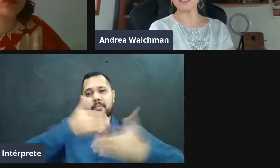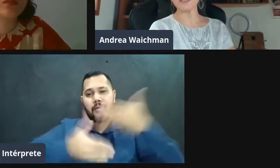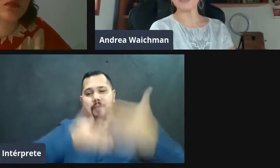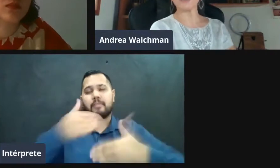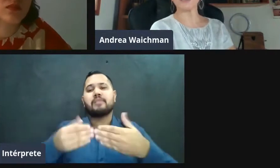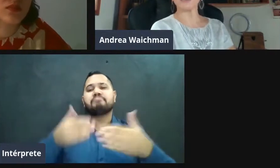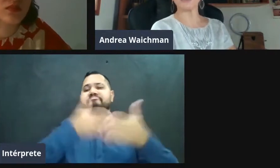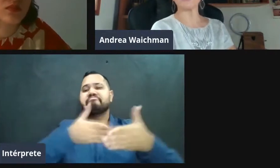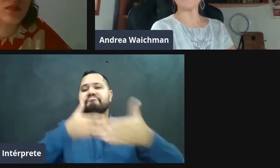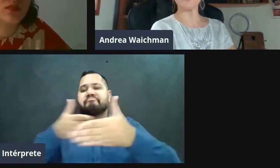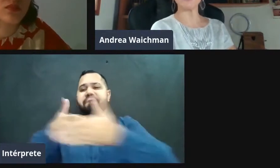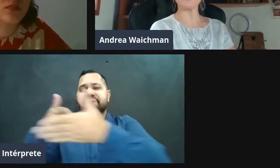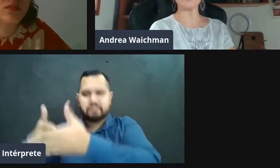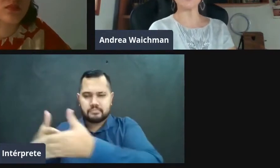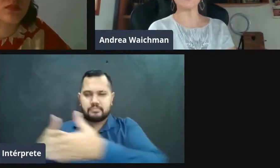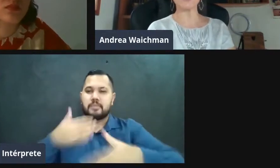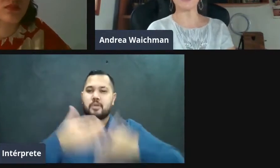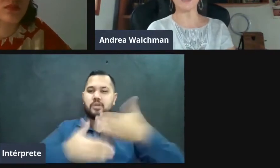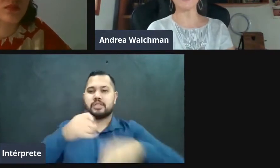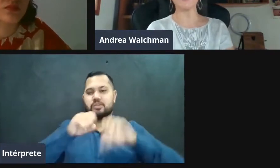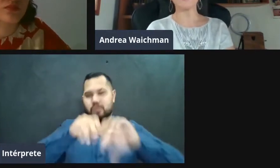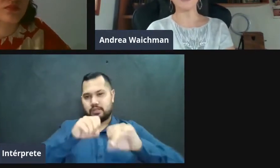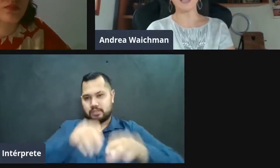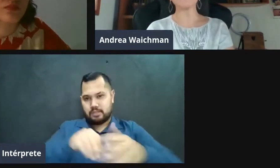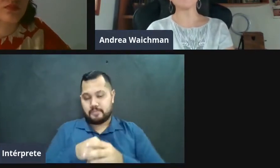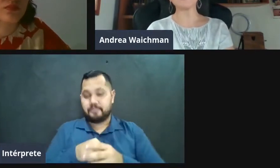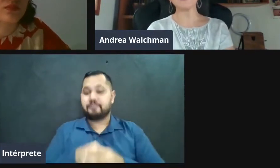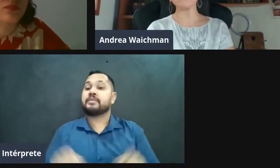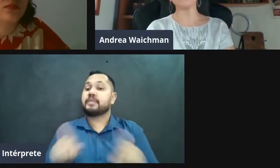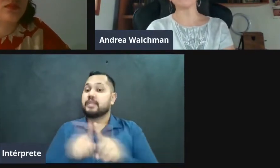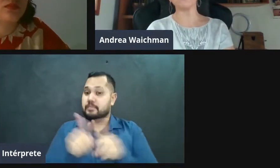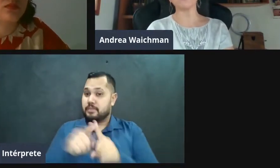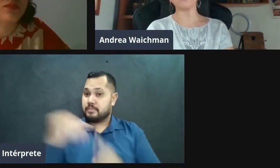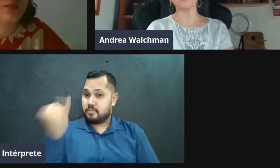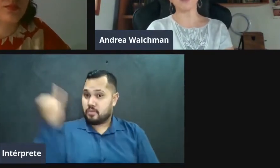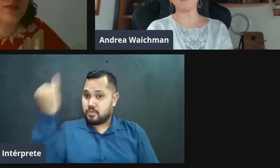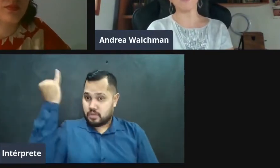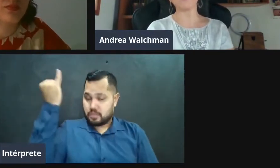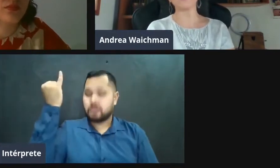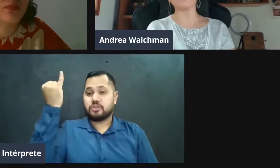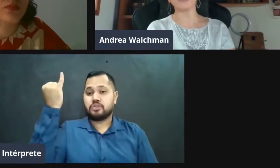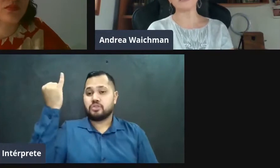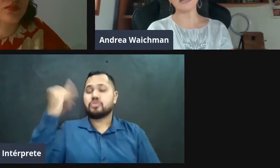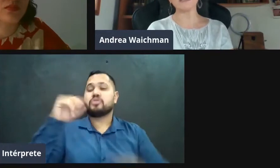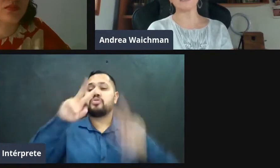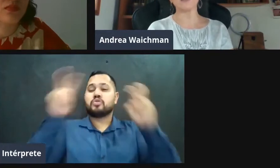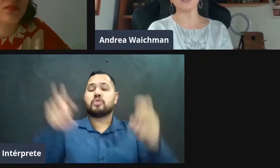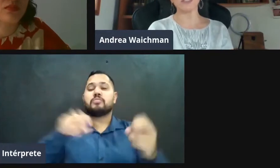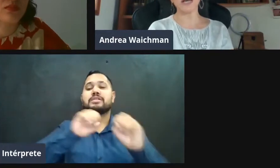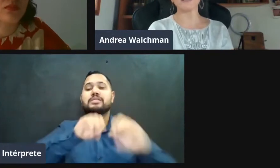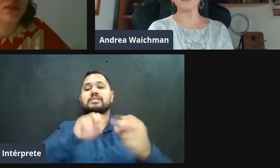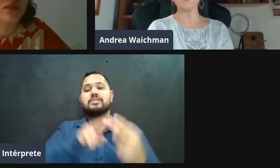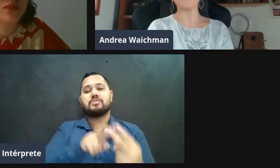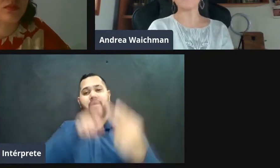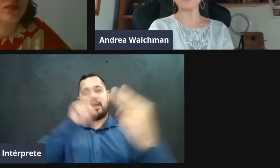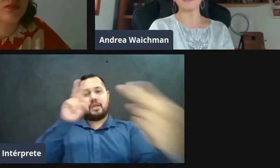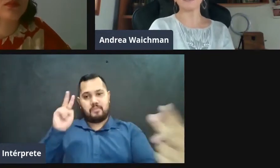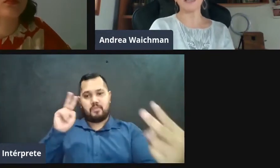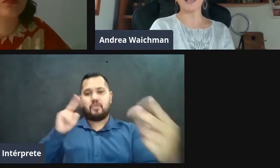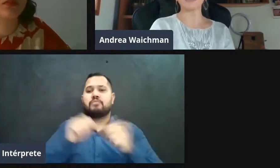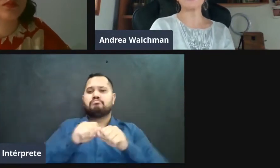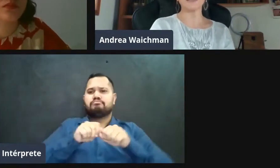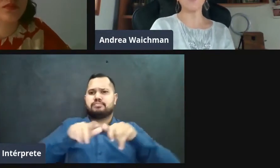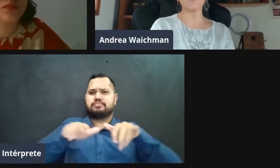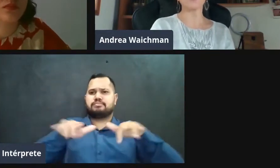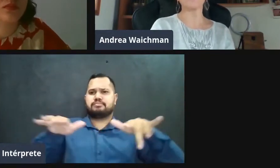É importante também a gente considerar, né, a expansão do ensino remoto, a modalidade de ensino à distância, para